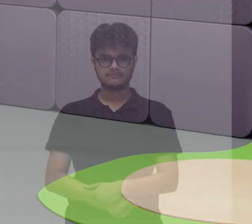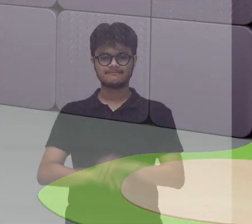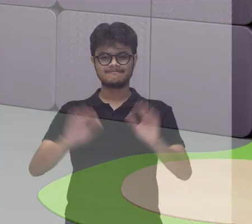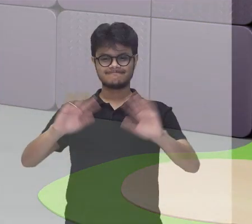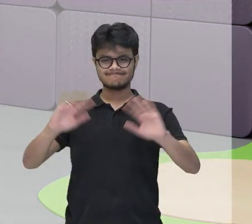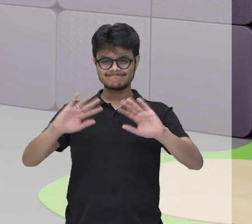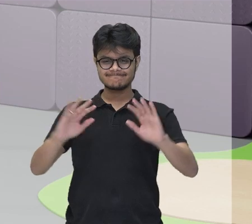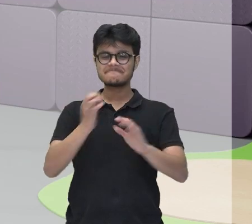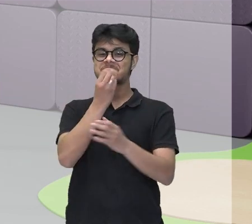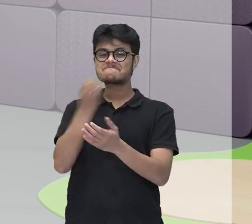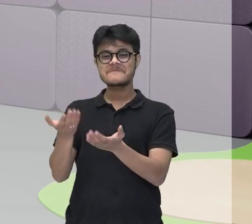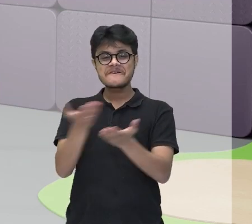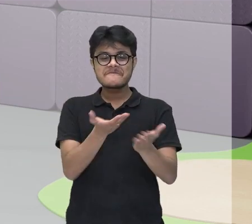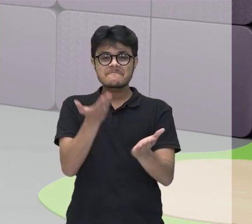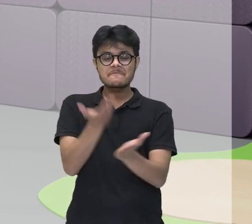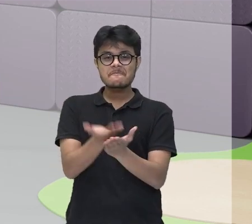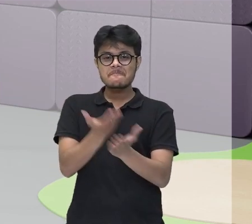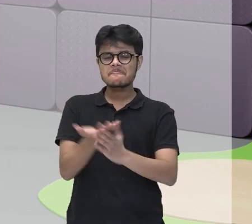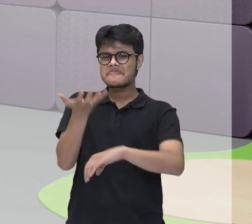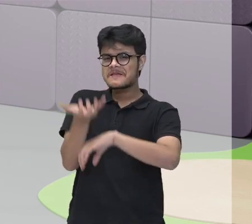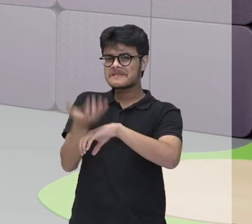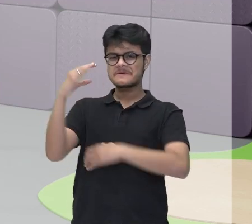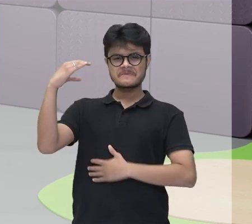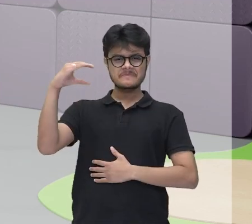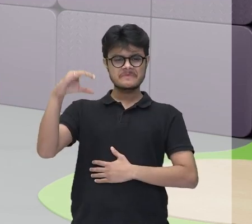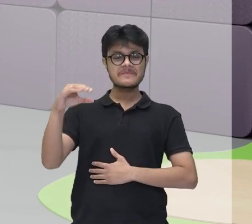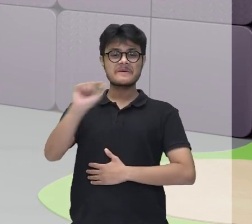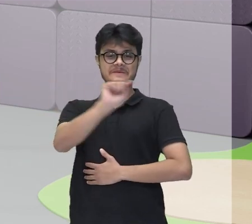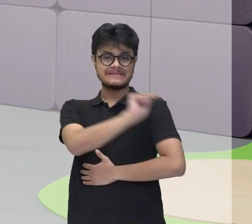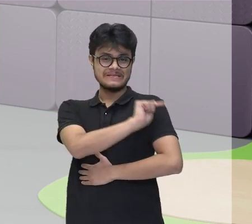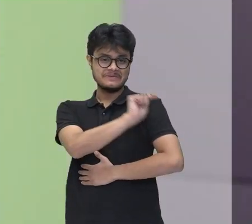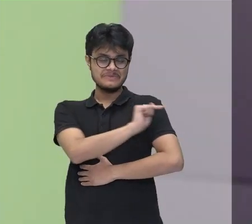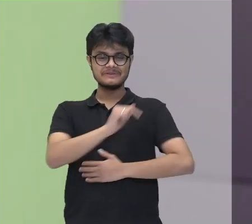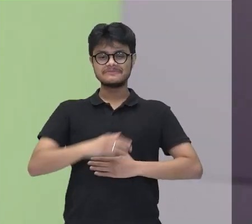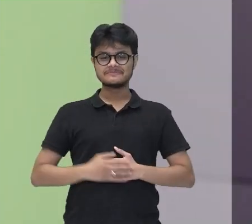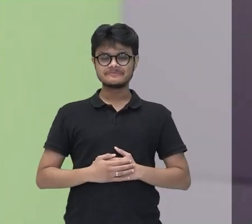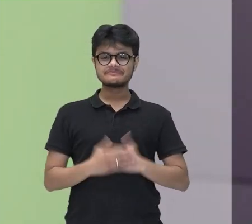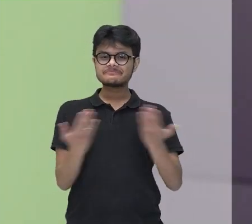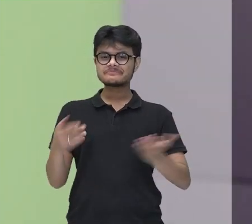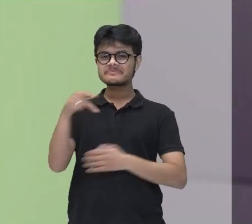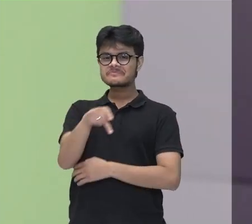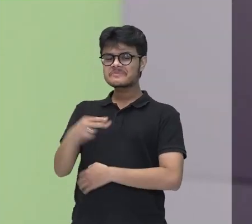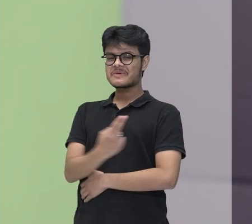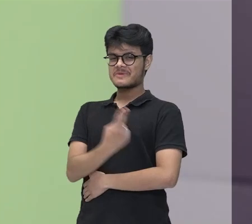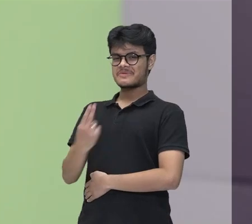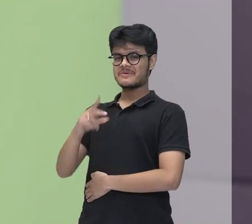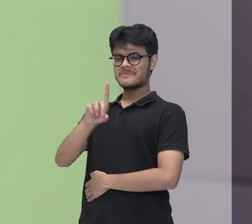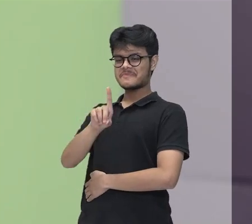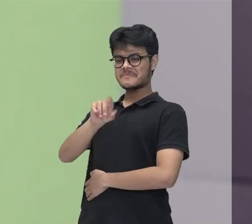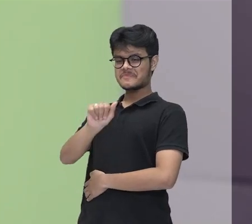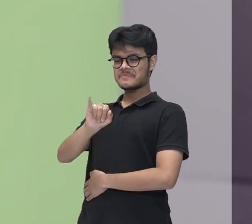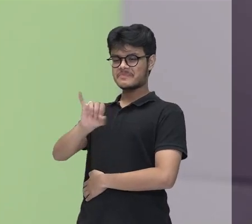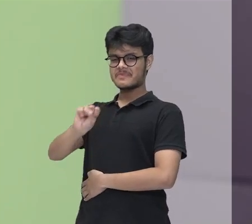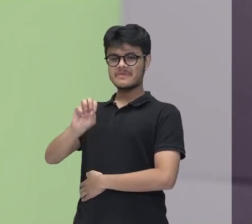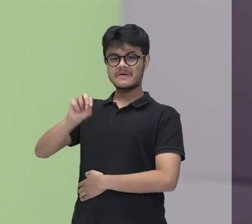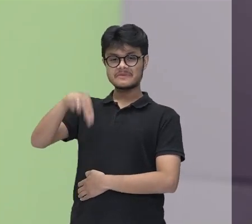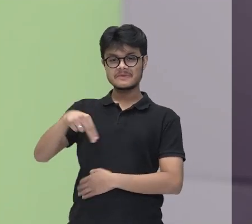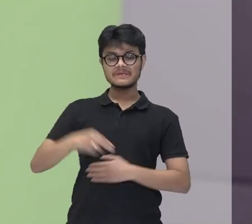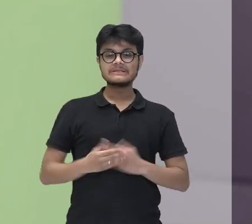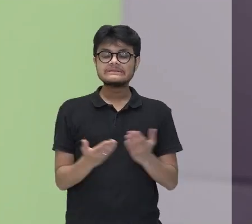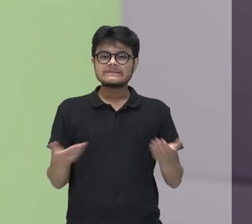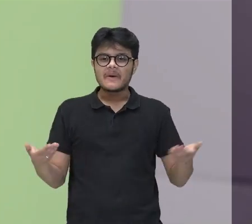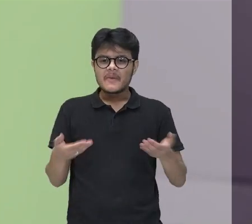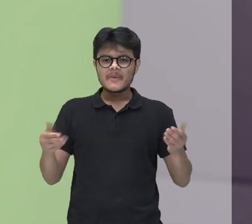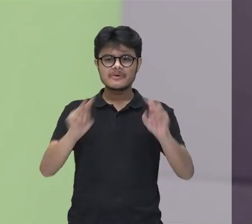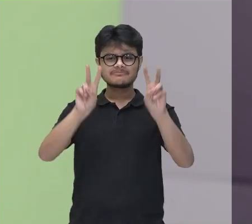Olá, sejam bem-vindos para a nossa aula de Ciências do 7º ano. Eu sou o professor Dayson Jardim e vamos